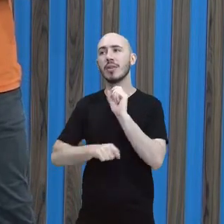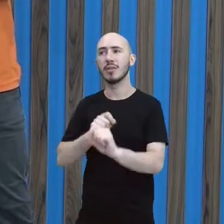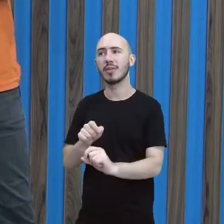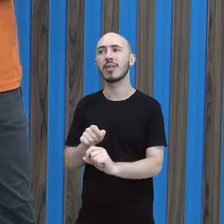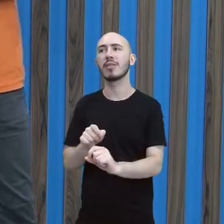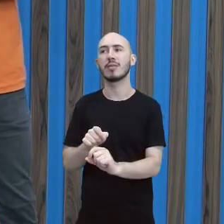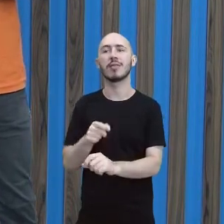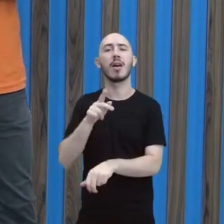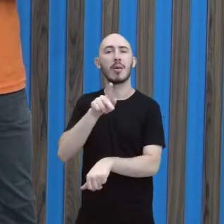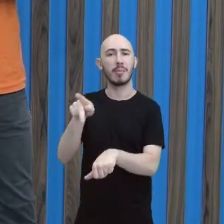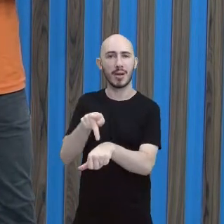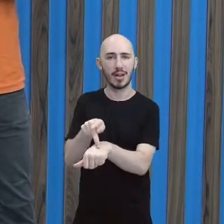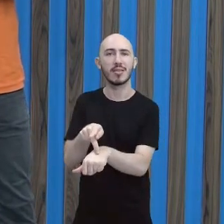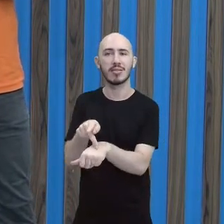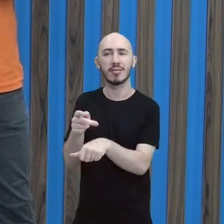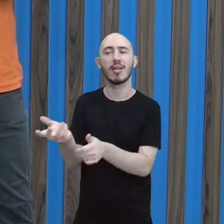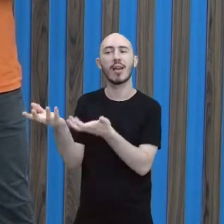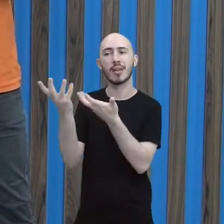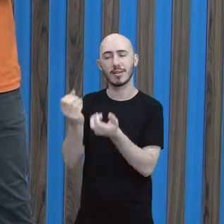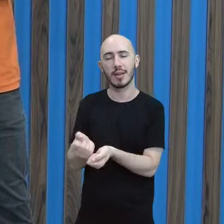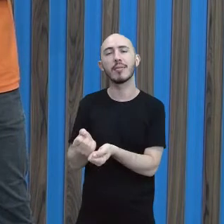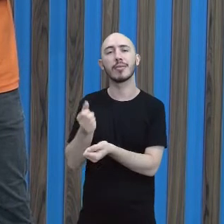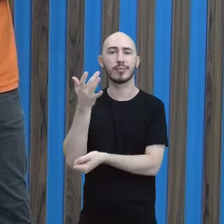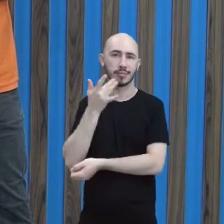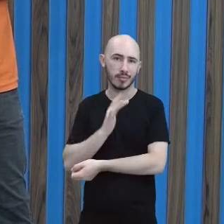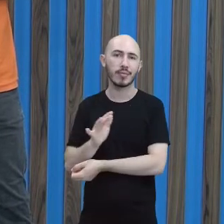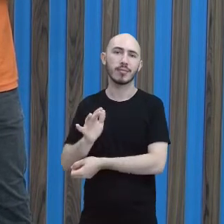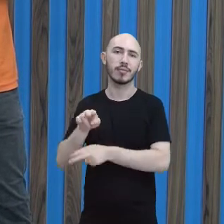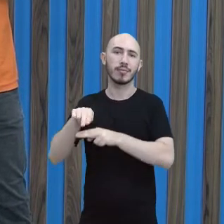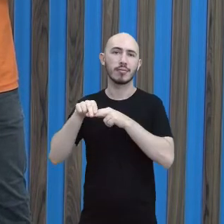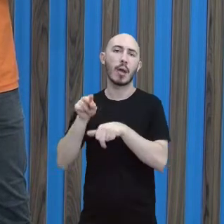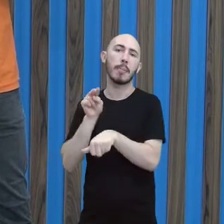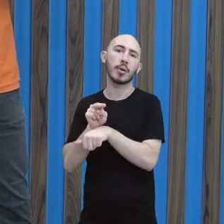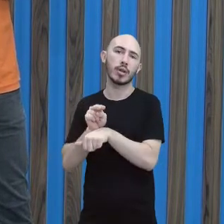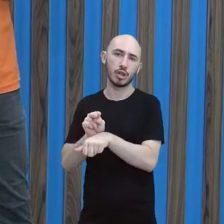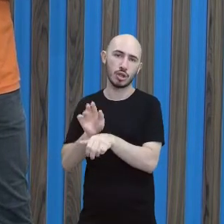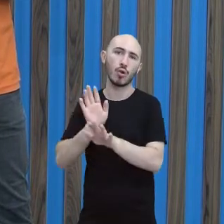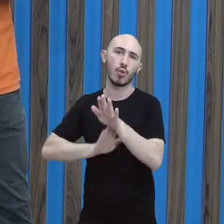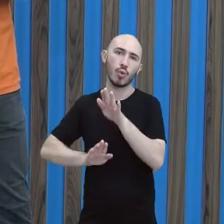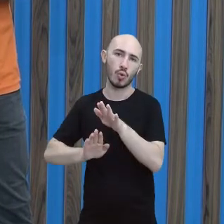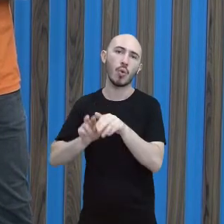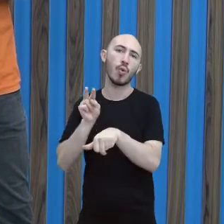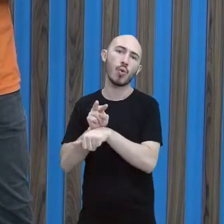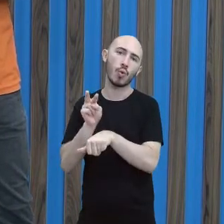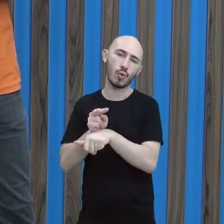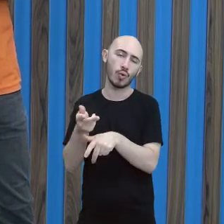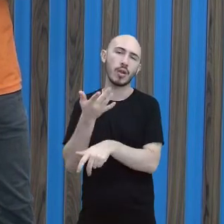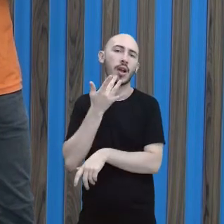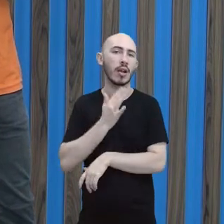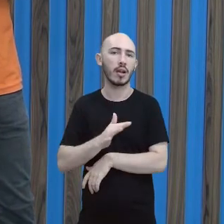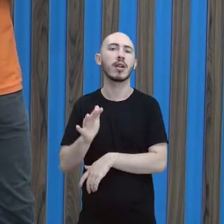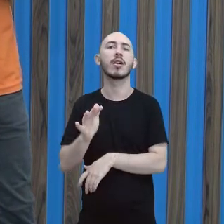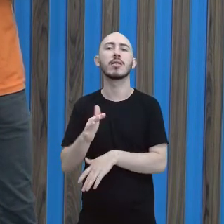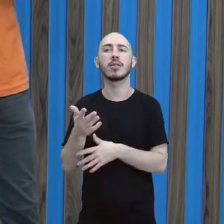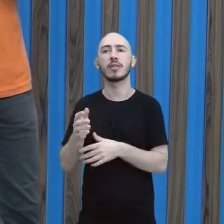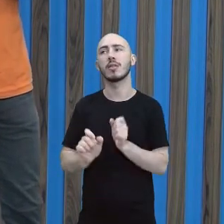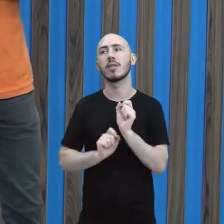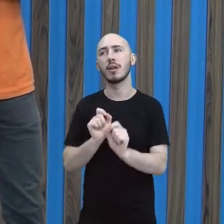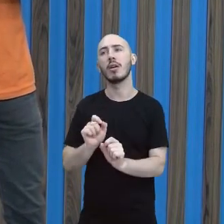dar guarida ou dar aporte a essas crianças, né? Eles não deportam a criança. Não. Então, muitas vezes, eles